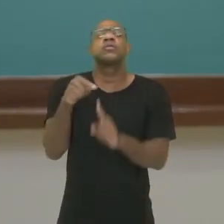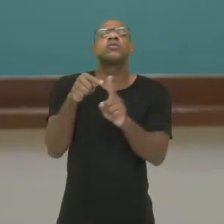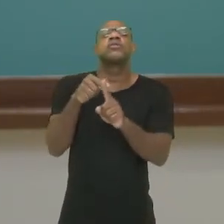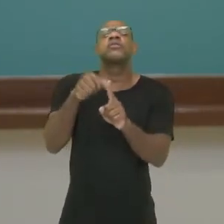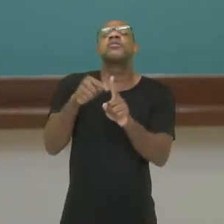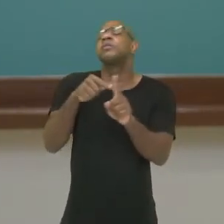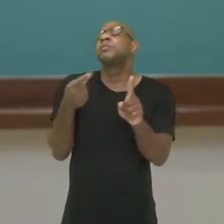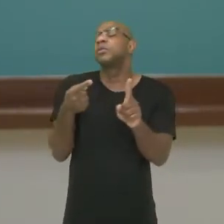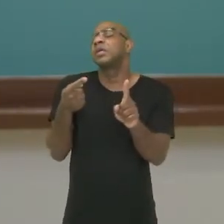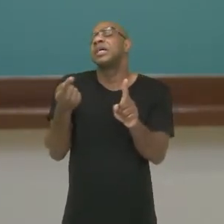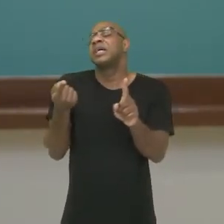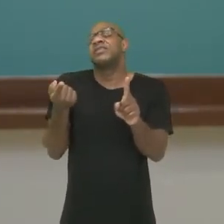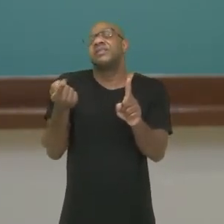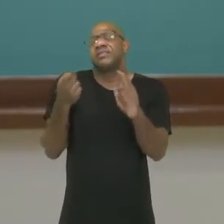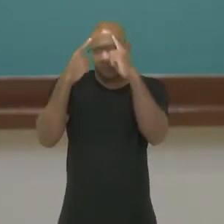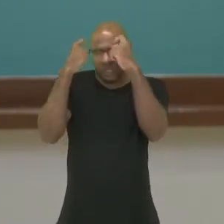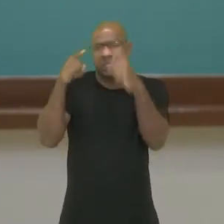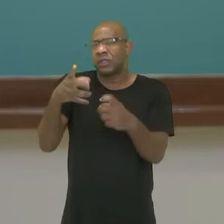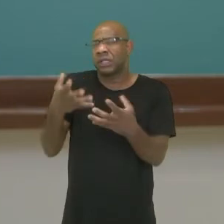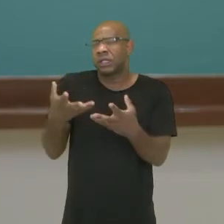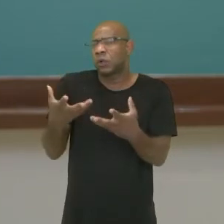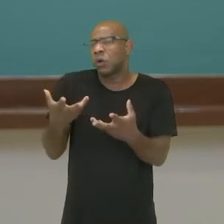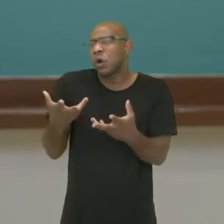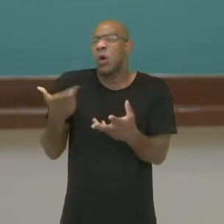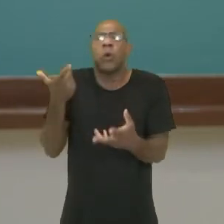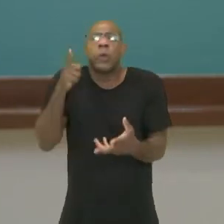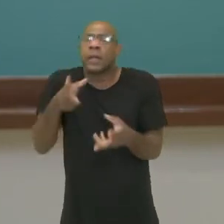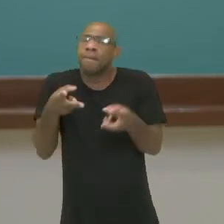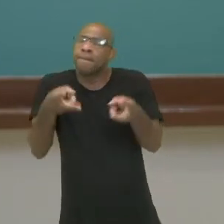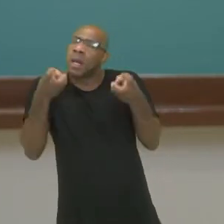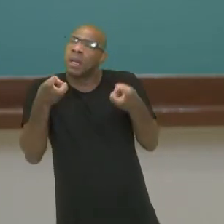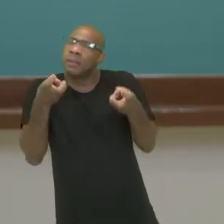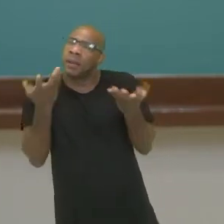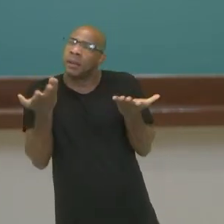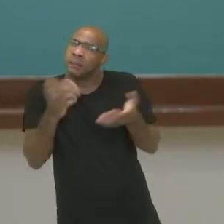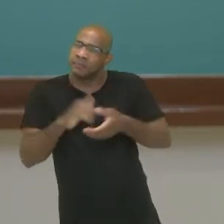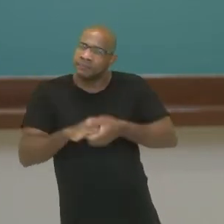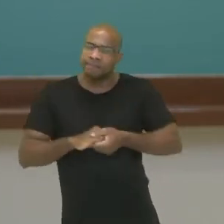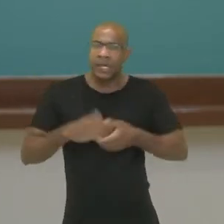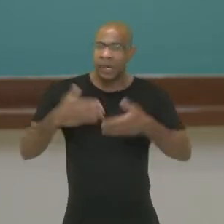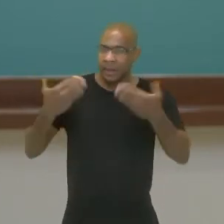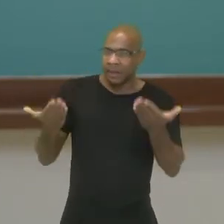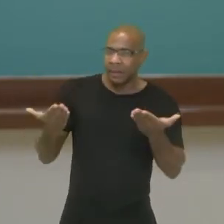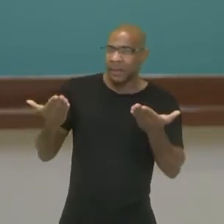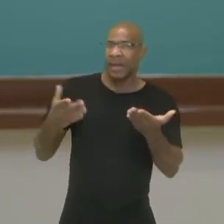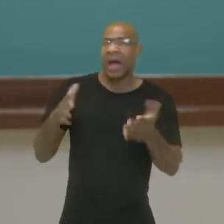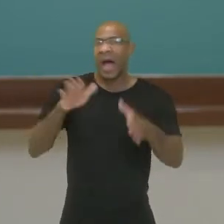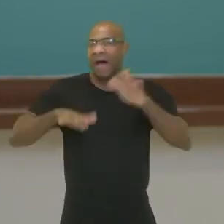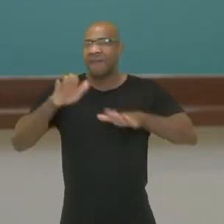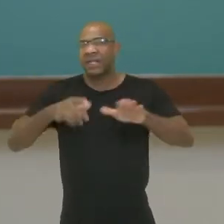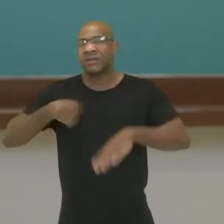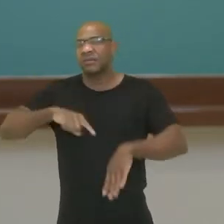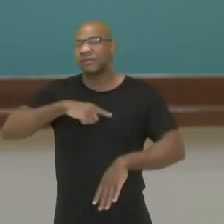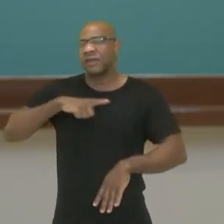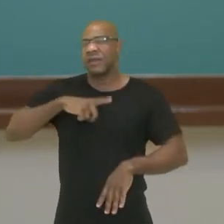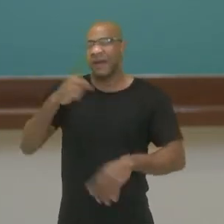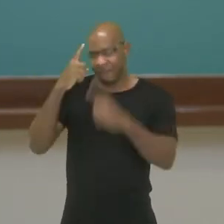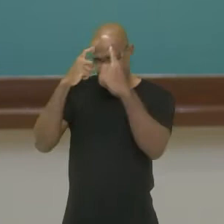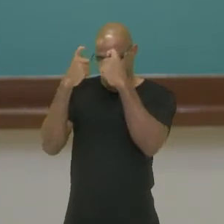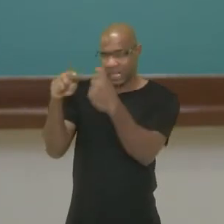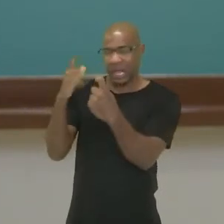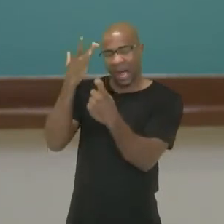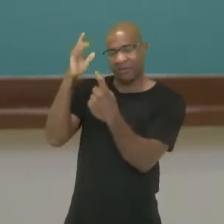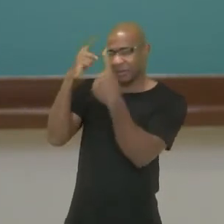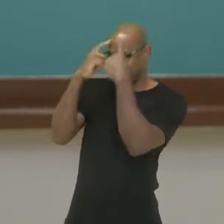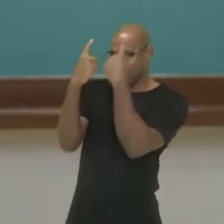vocês sofrem, o que vocês também, infelizmente, também agem, Então, a gente, às vezes, age com violência até mesmo